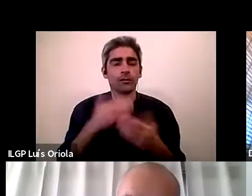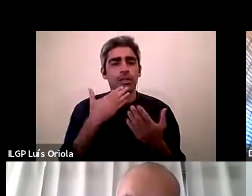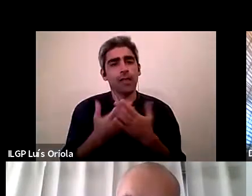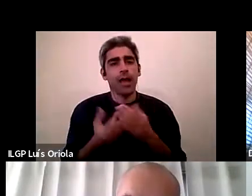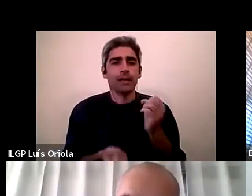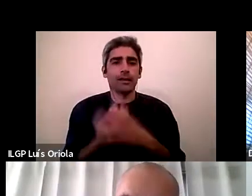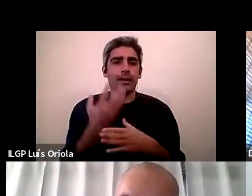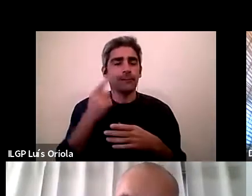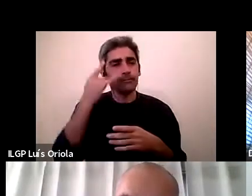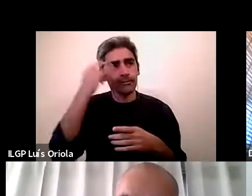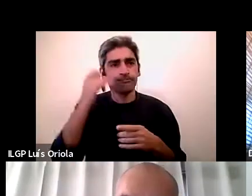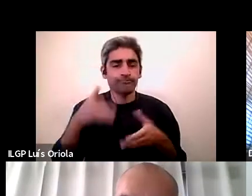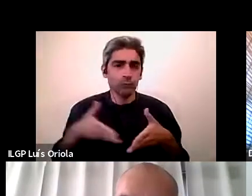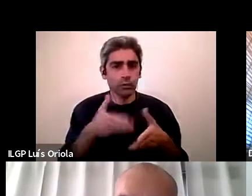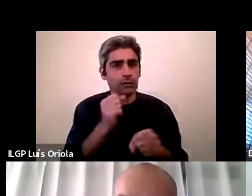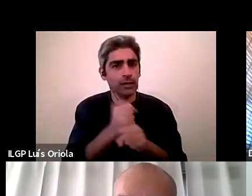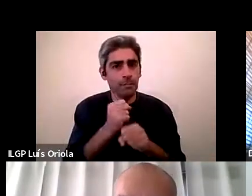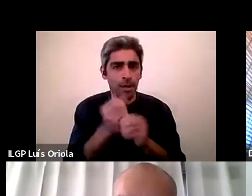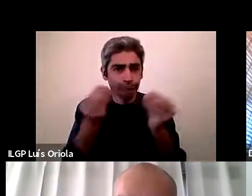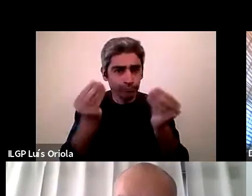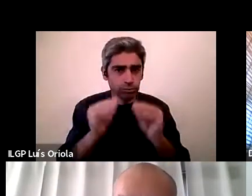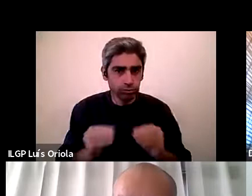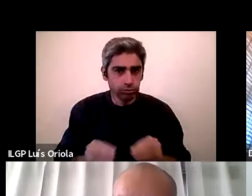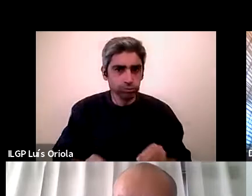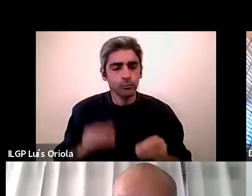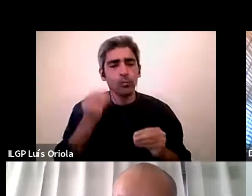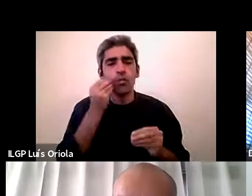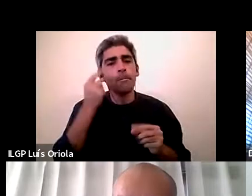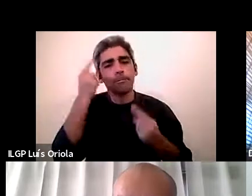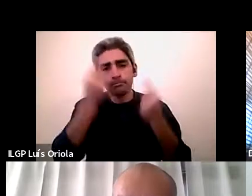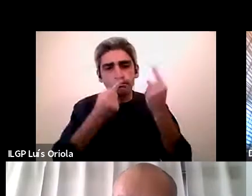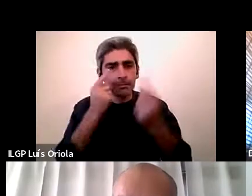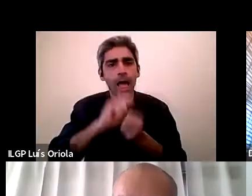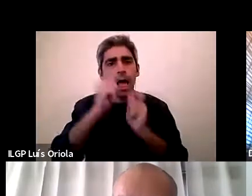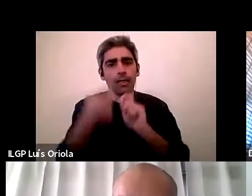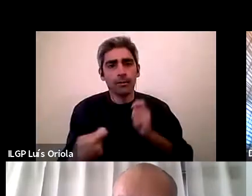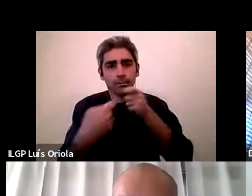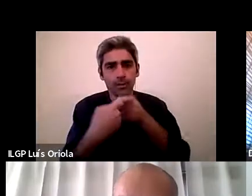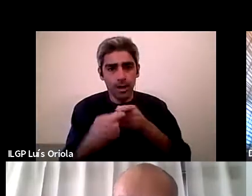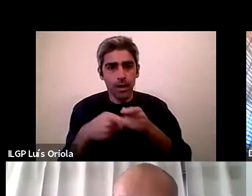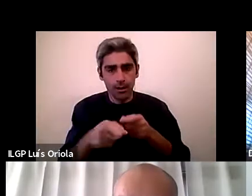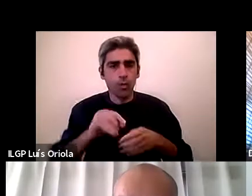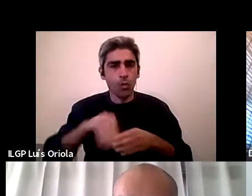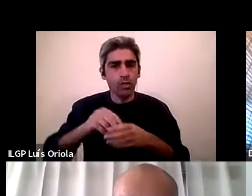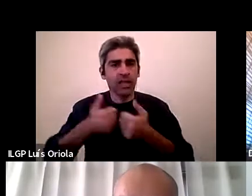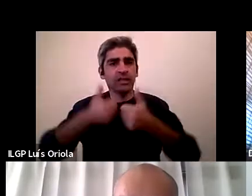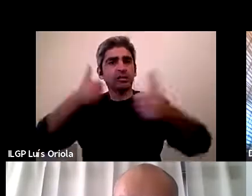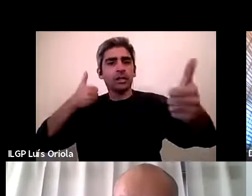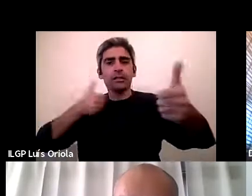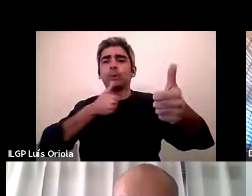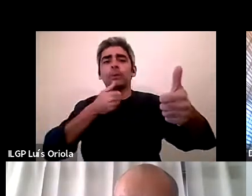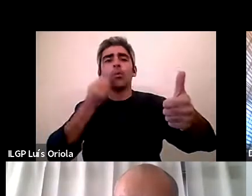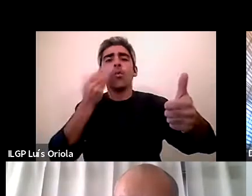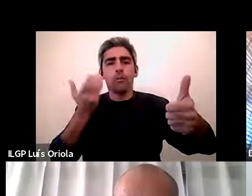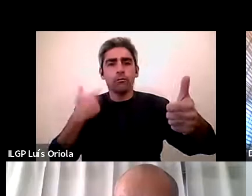objetivo que nos conduziu a este trabalho, começar a pensar como é que adaptamos estas metodologias a contextos à distância, que